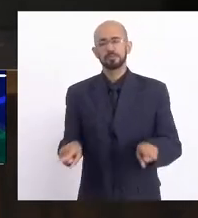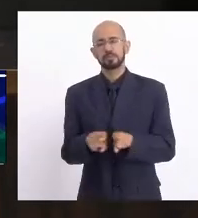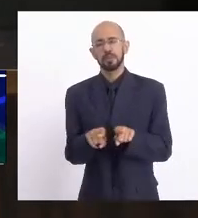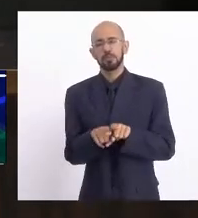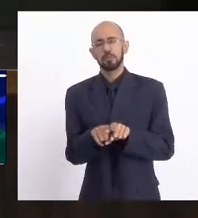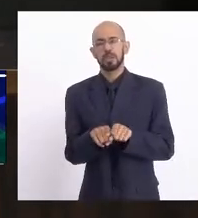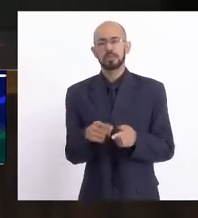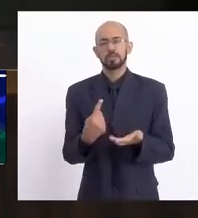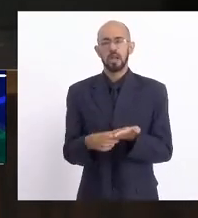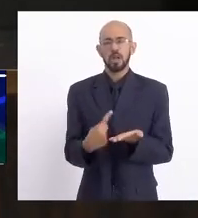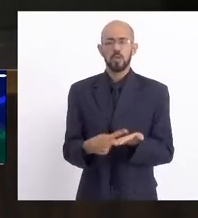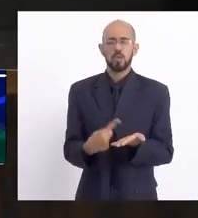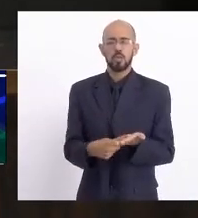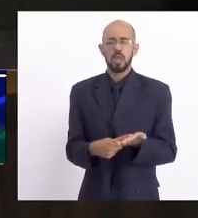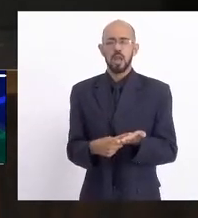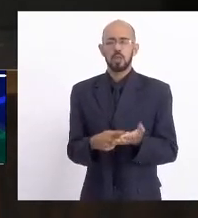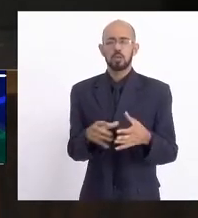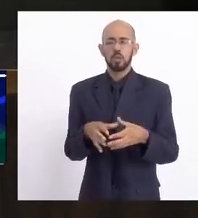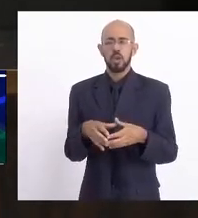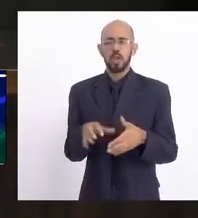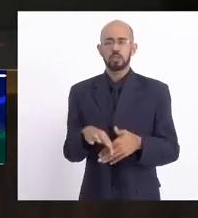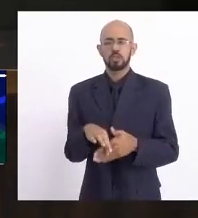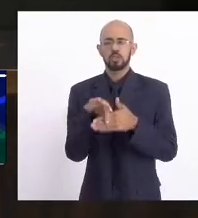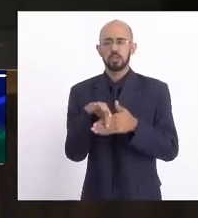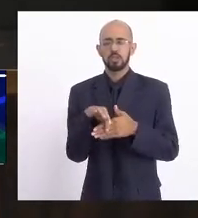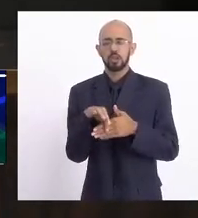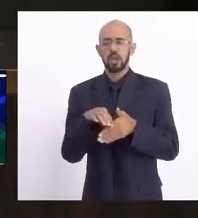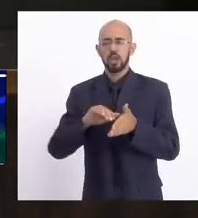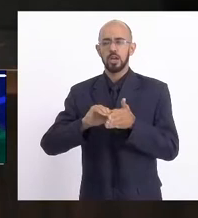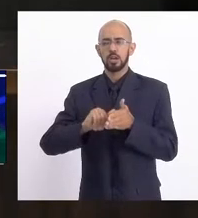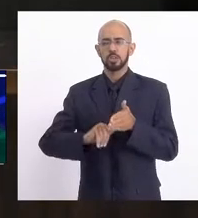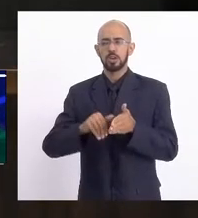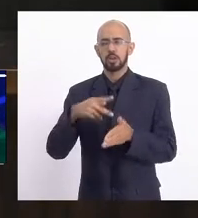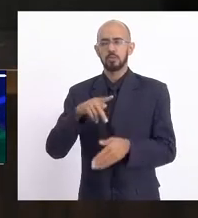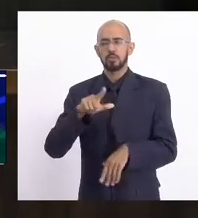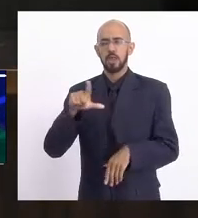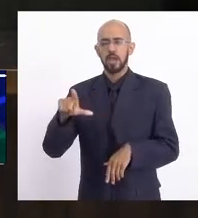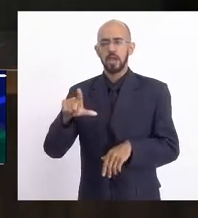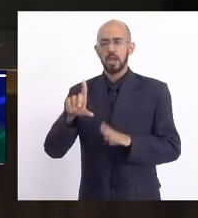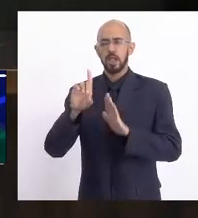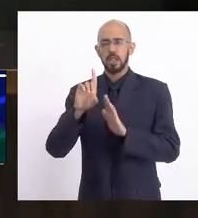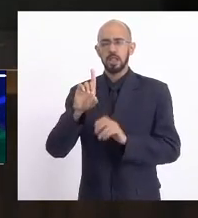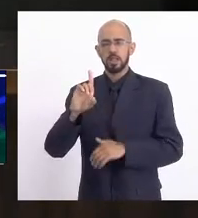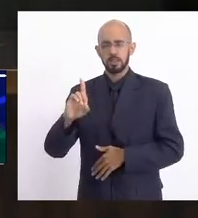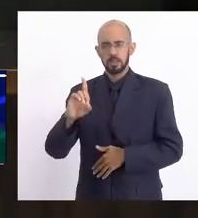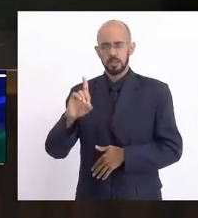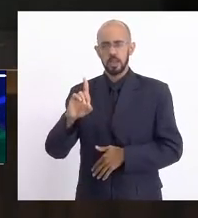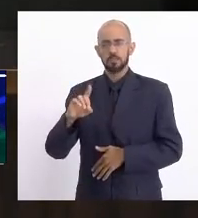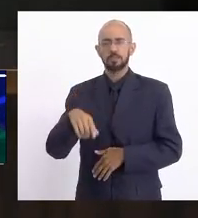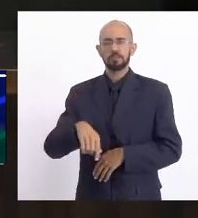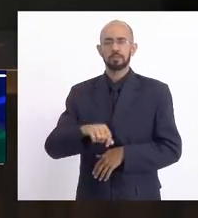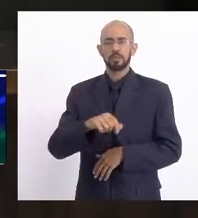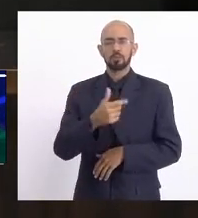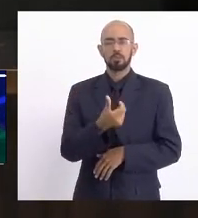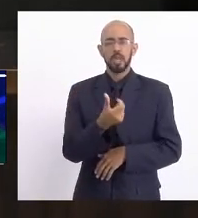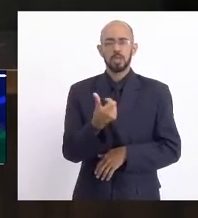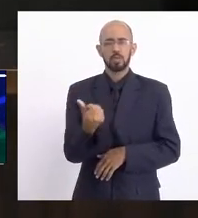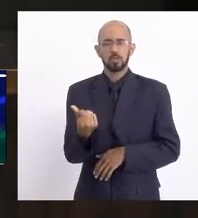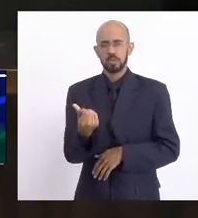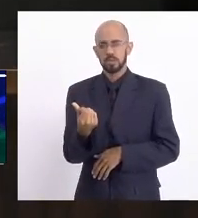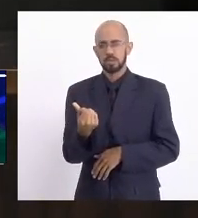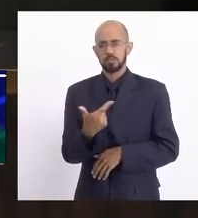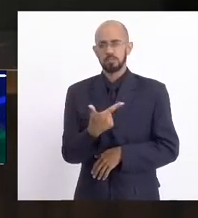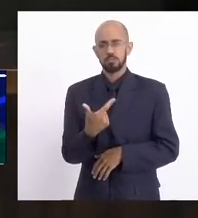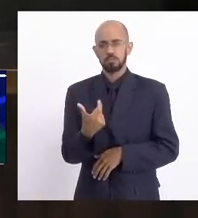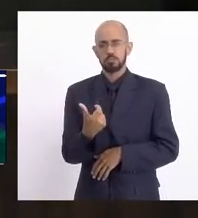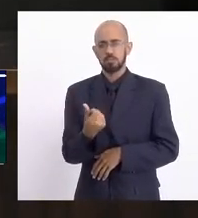acordada no Colégio Líder a retirada do projeto decreto legislativo 62, do projeto decreto